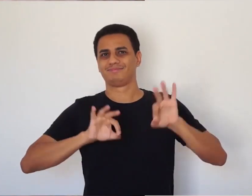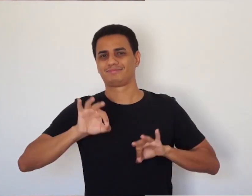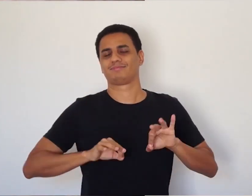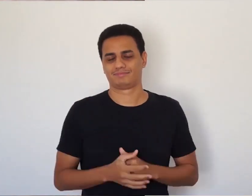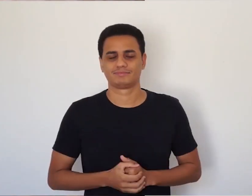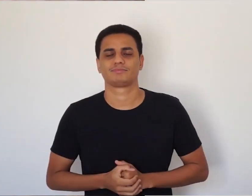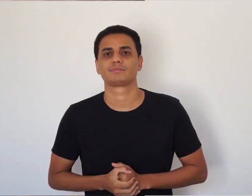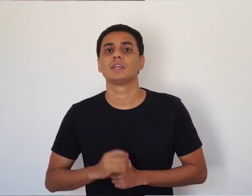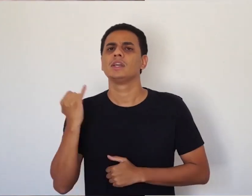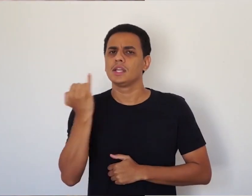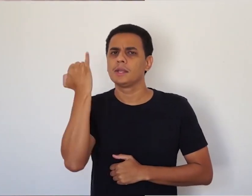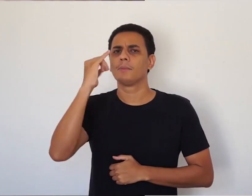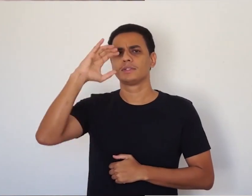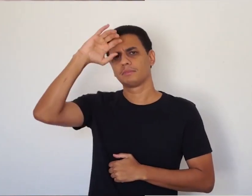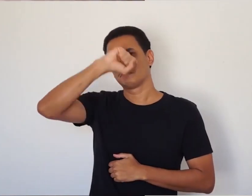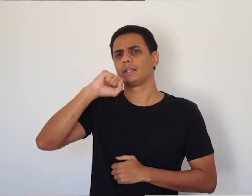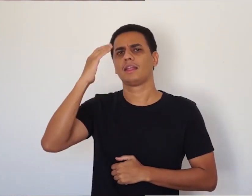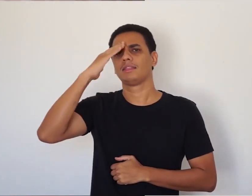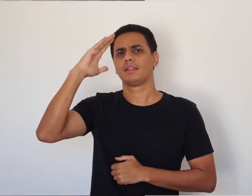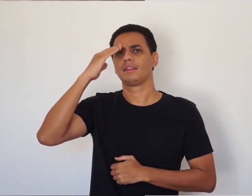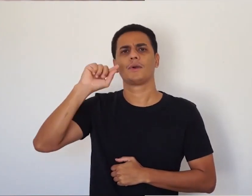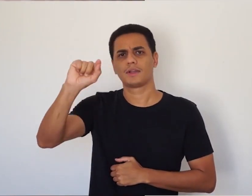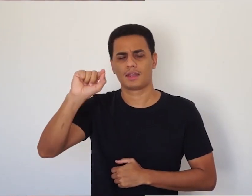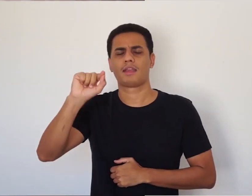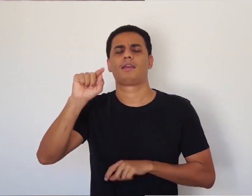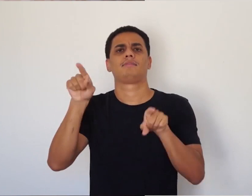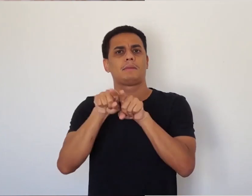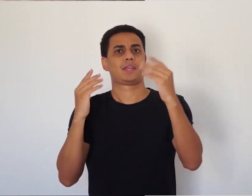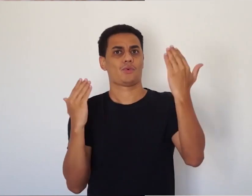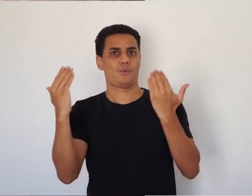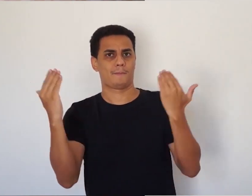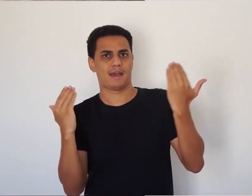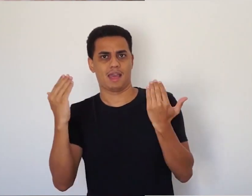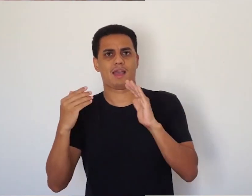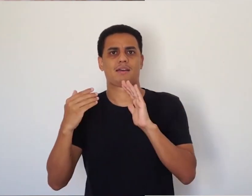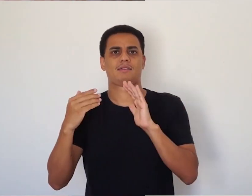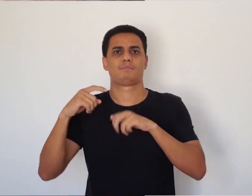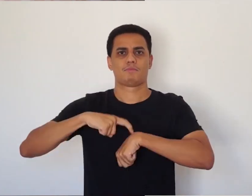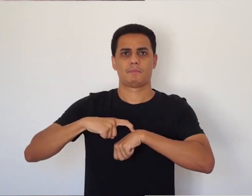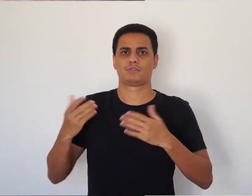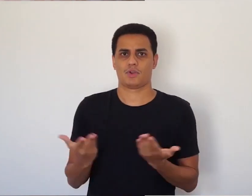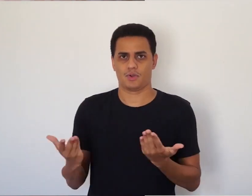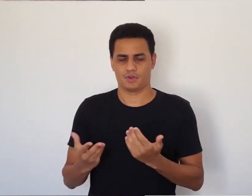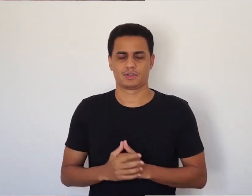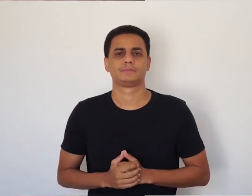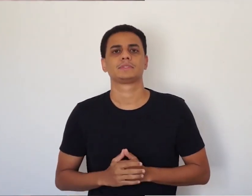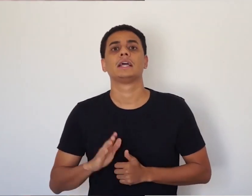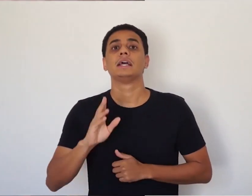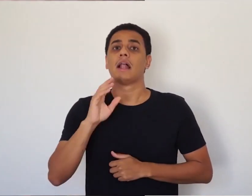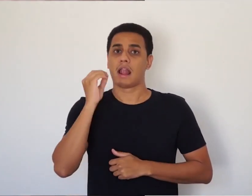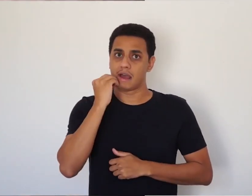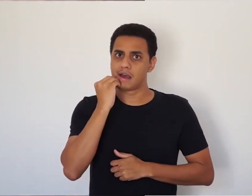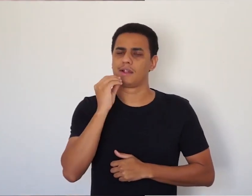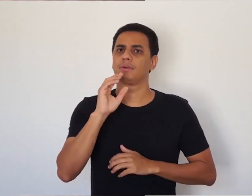de um plano que Deus tinha para eles. Eu queria considerar algumas coisas importantes aqui, de comparação com esse momento que nós estamos vivendo. Quero